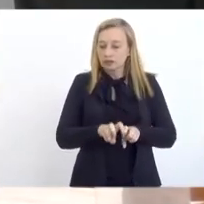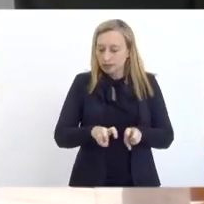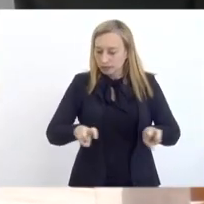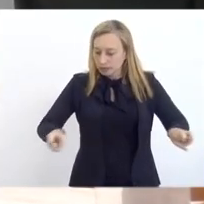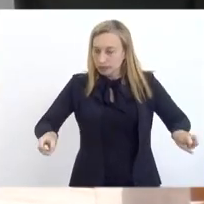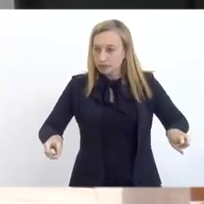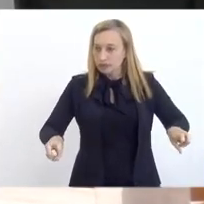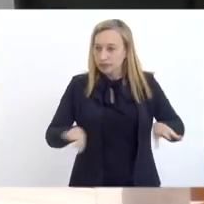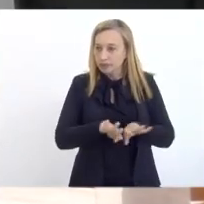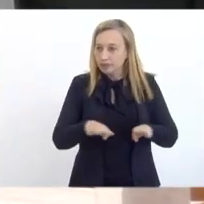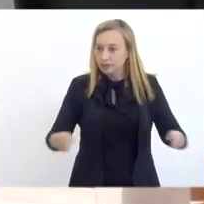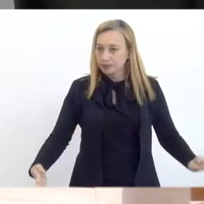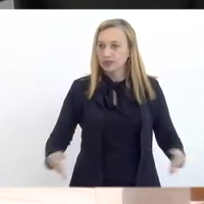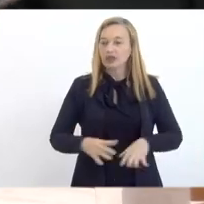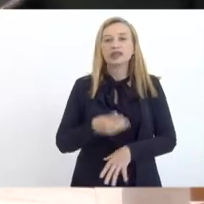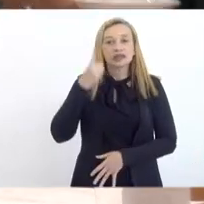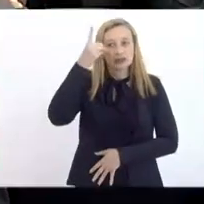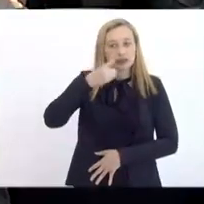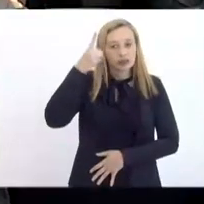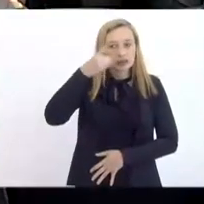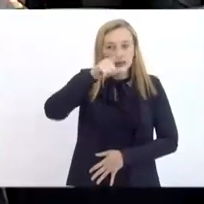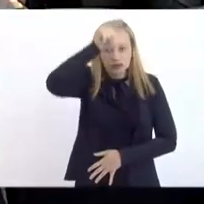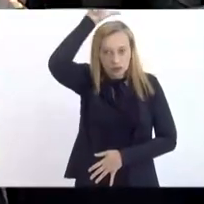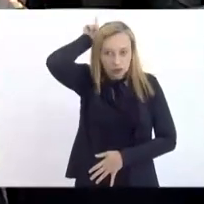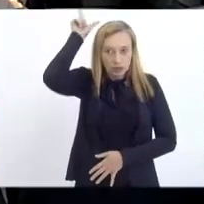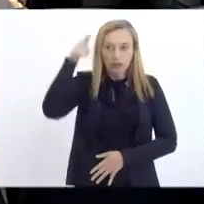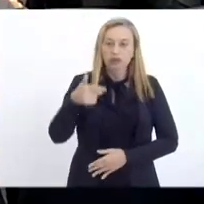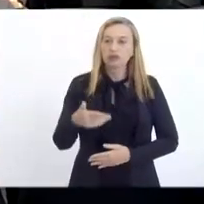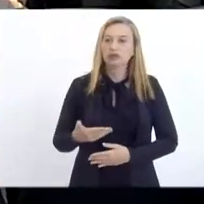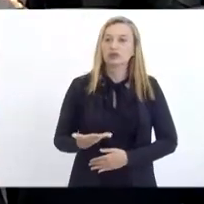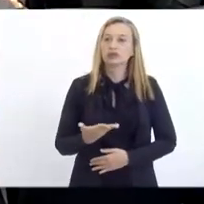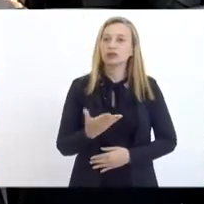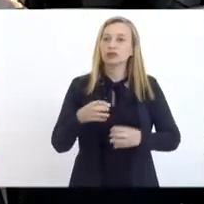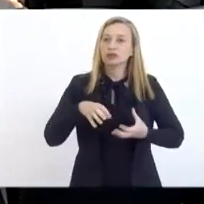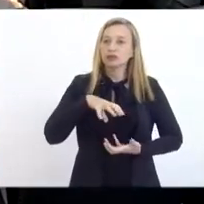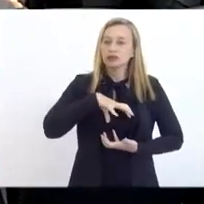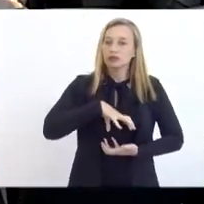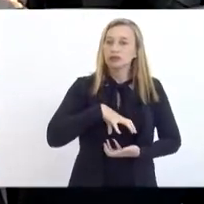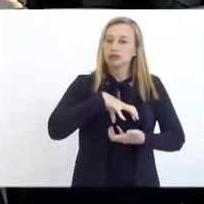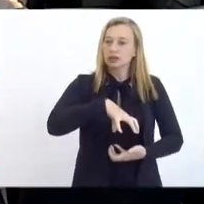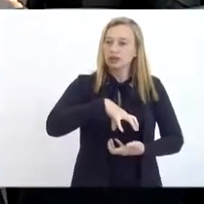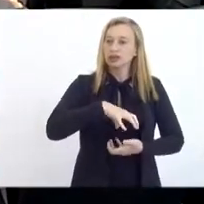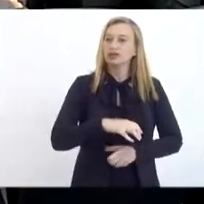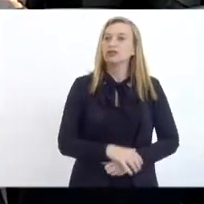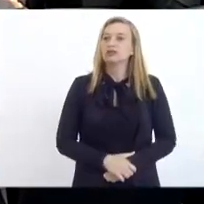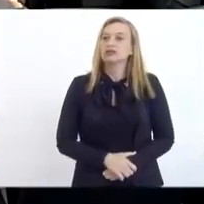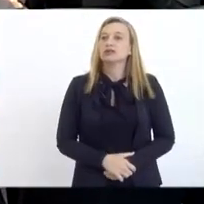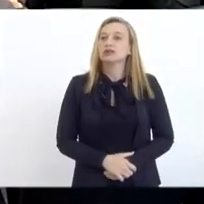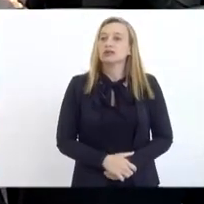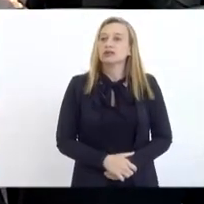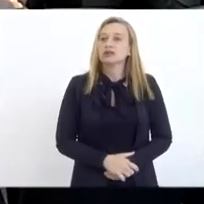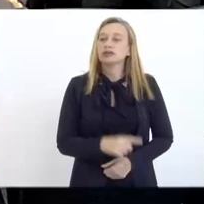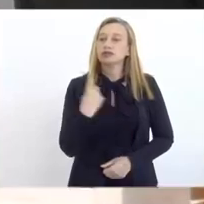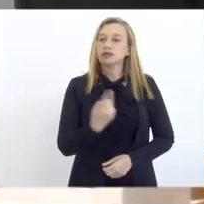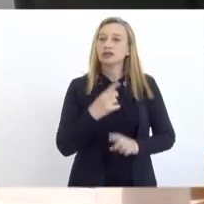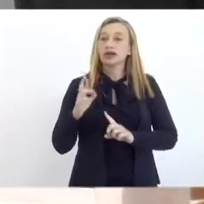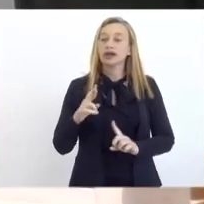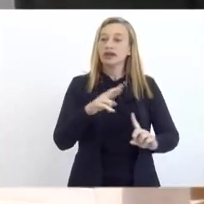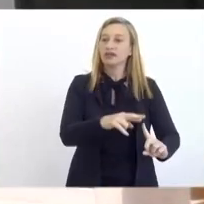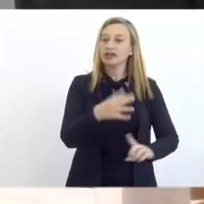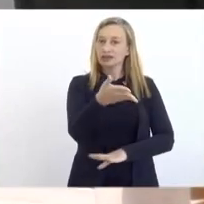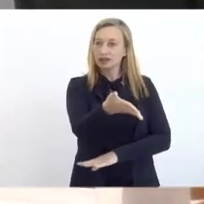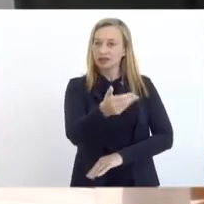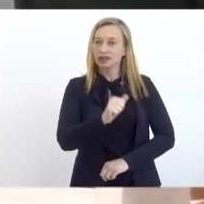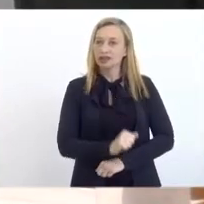mesa o deputado Luiz Paulo, nosso decano e nossa referência aí,